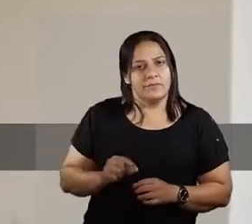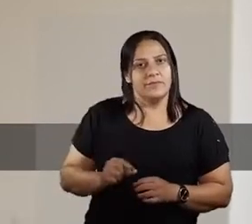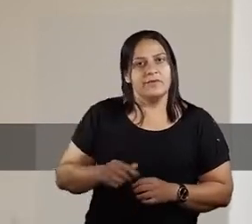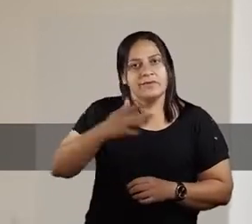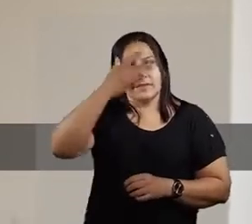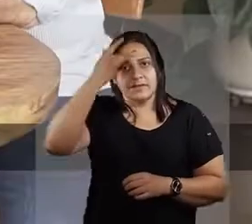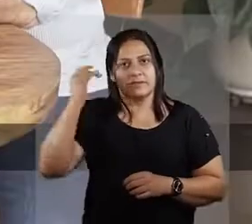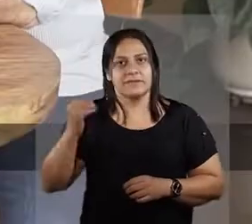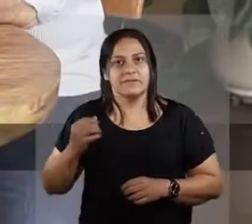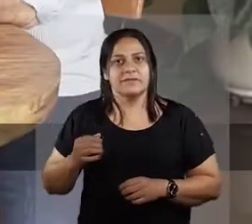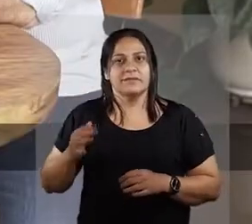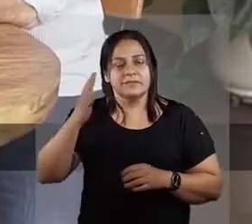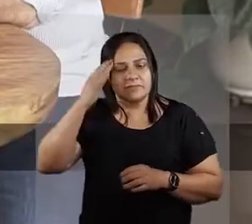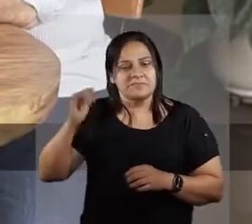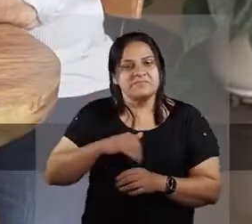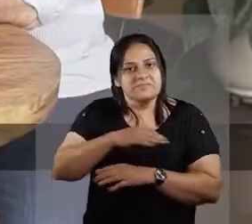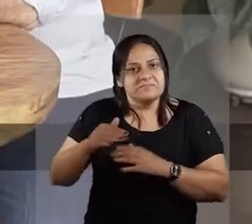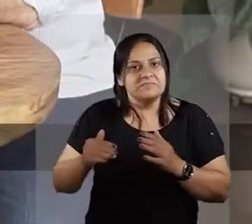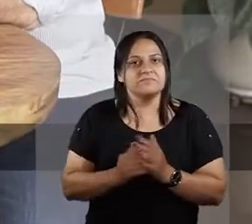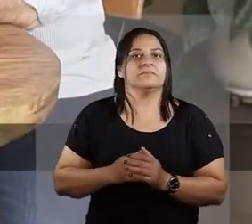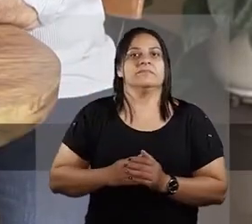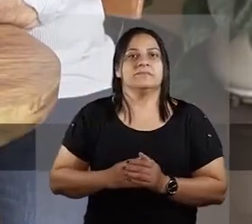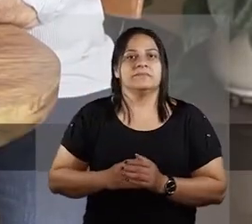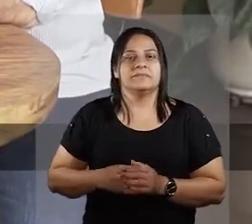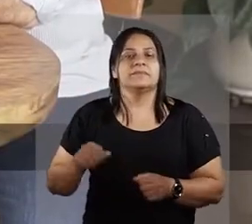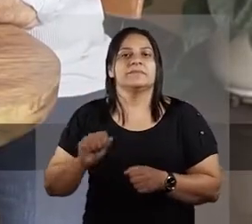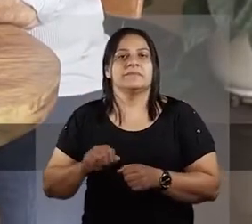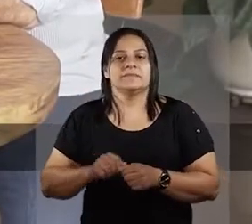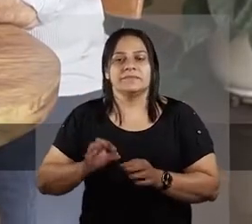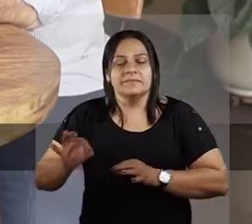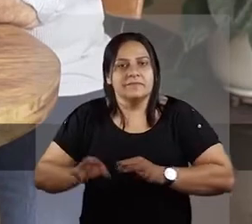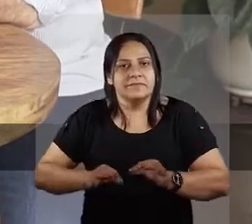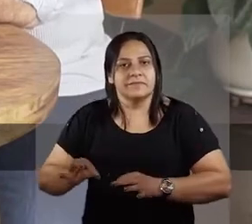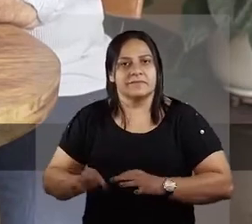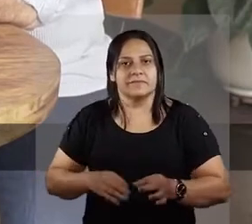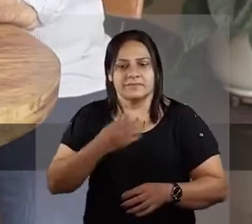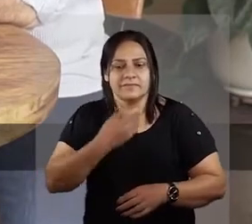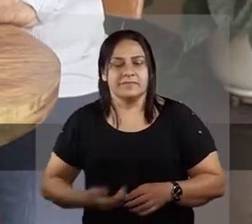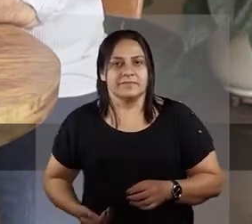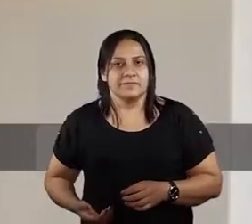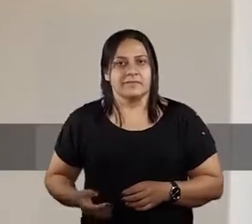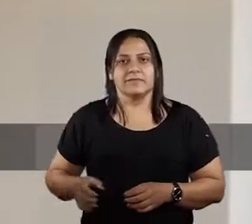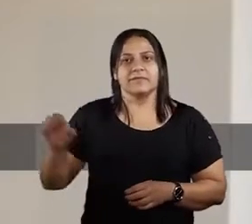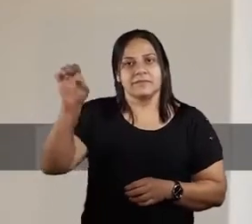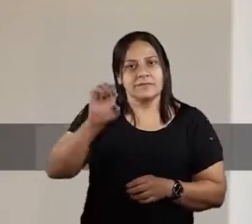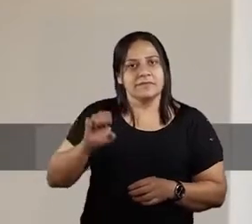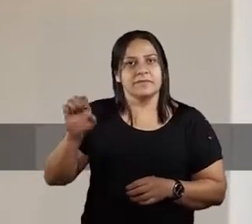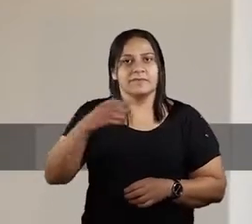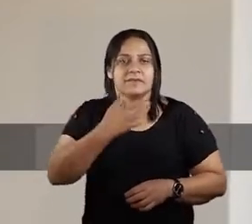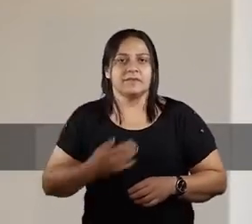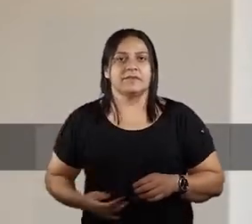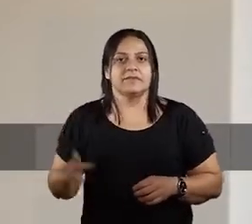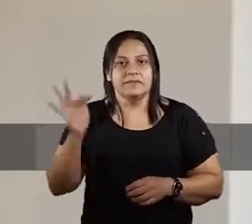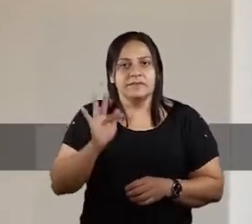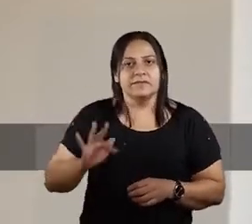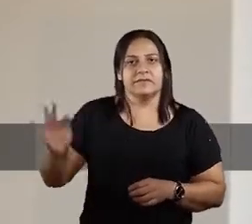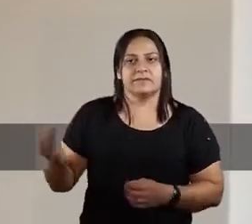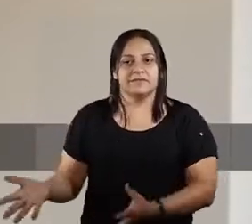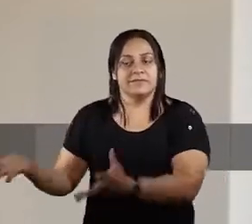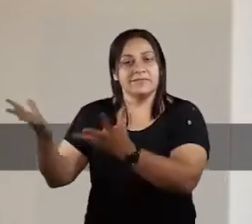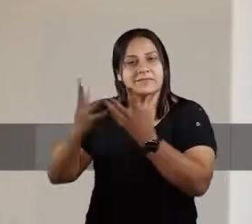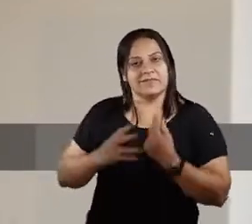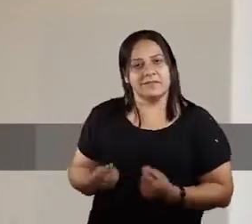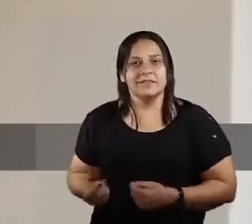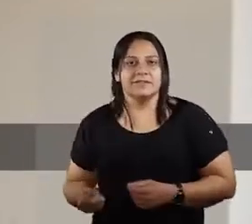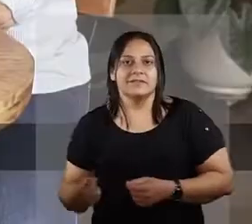poucas pessoas e de autoconhecimento, para que eles façam um projeto para o governo estadual e o governo federal para